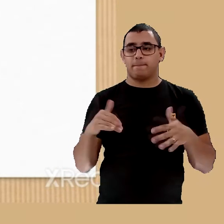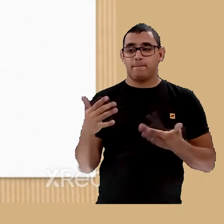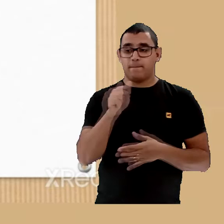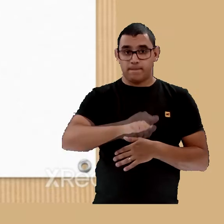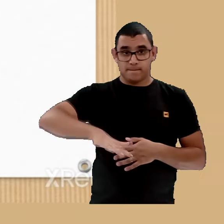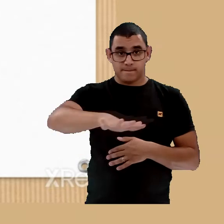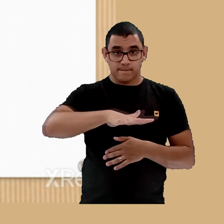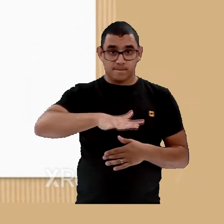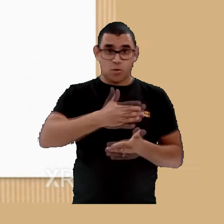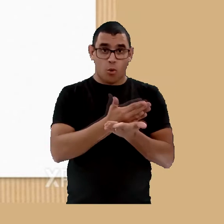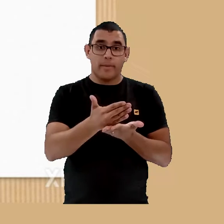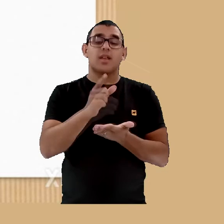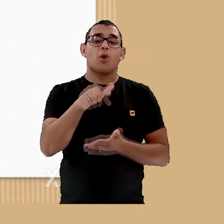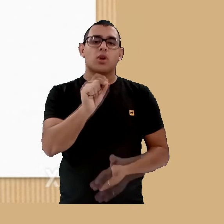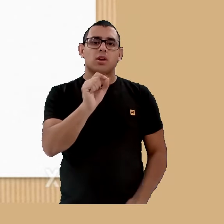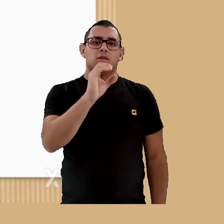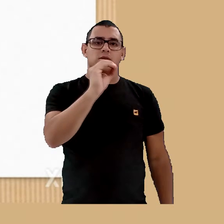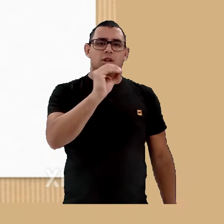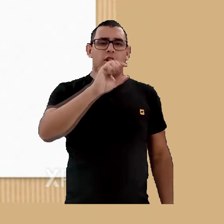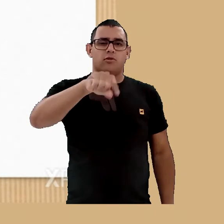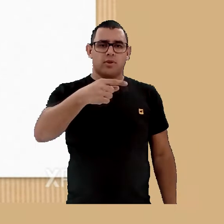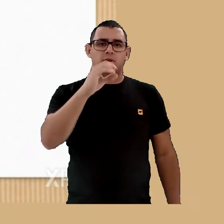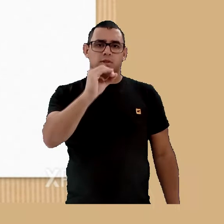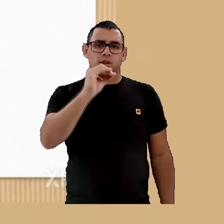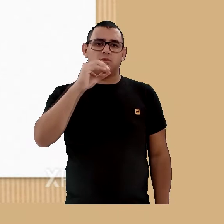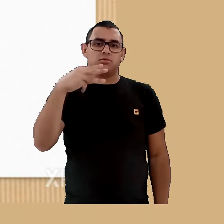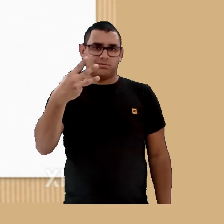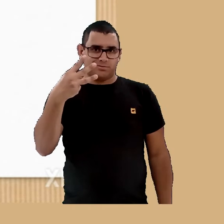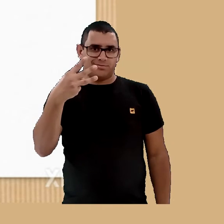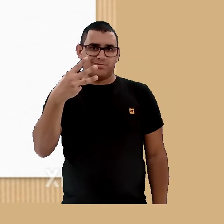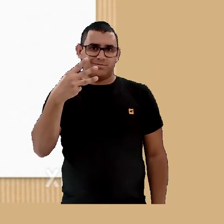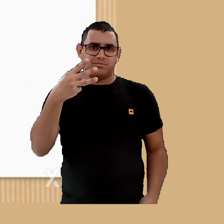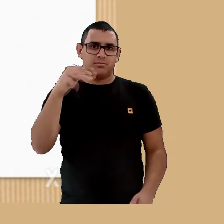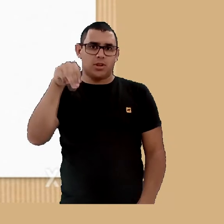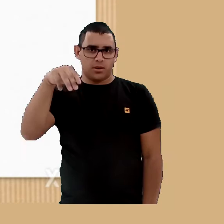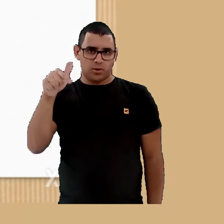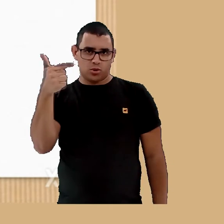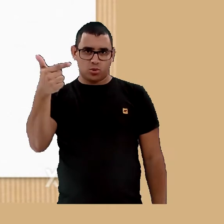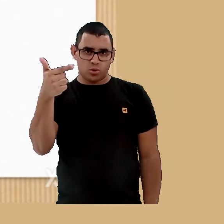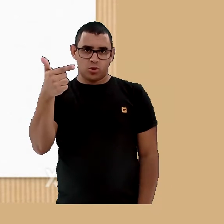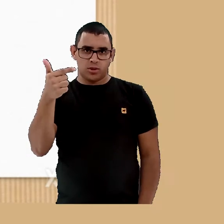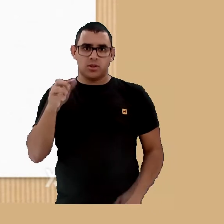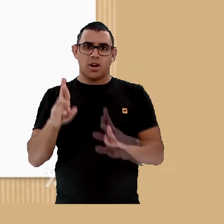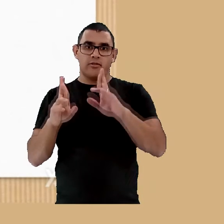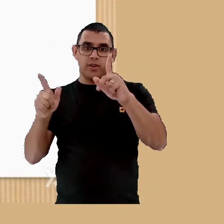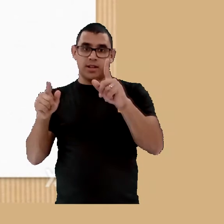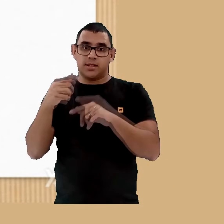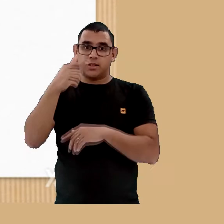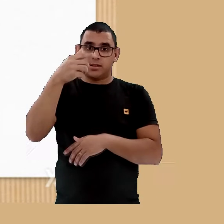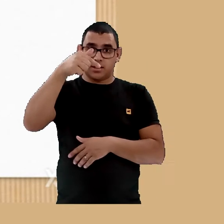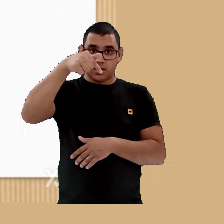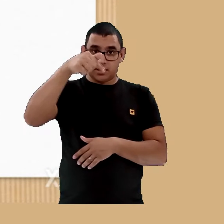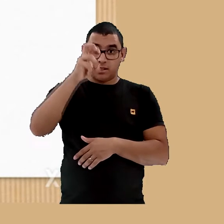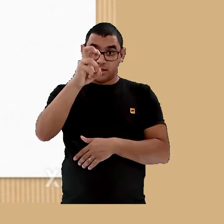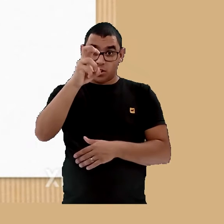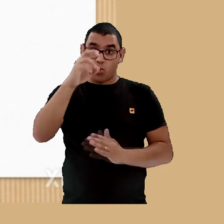Então, a área inicial, 0,03 metros quadrados. A variação de temperatura foi de 75 menos